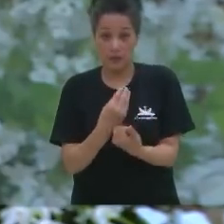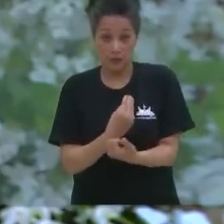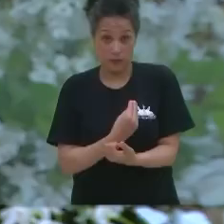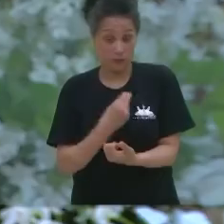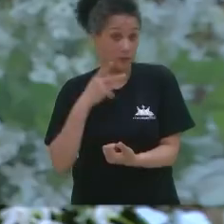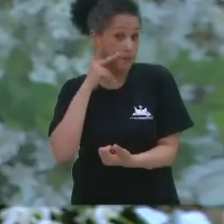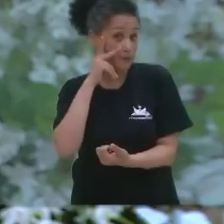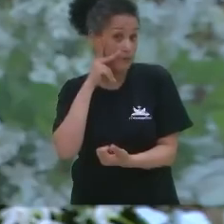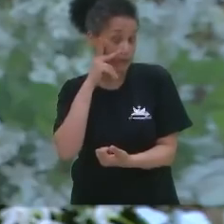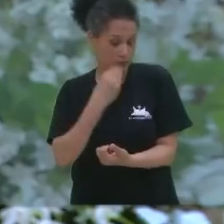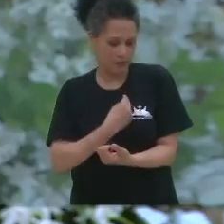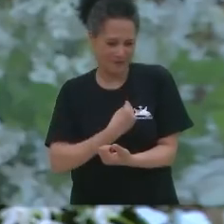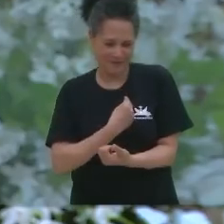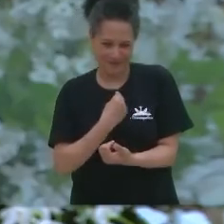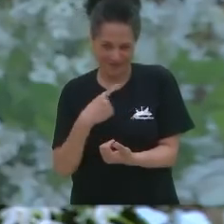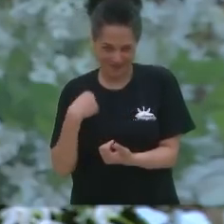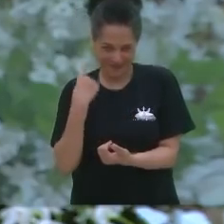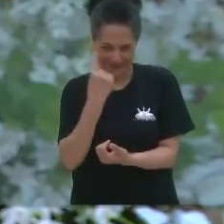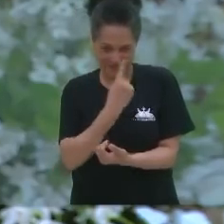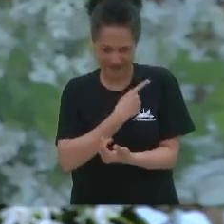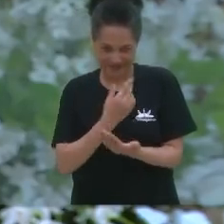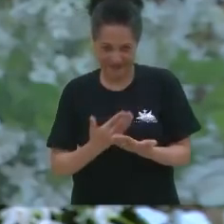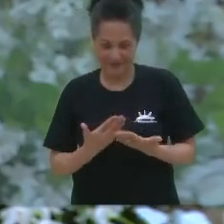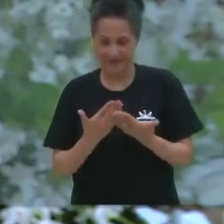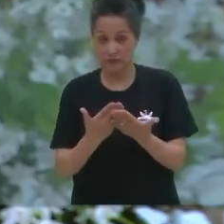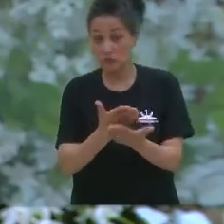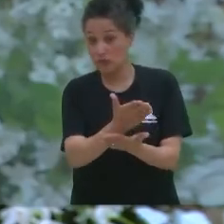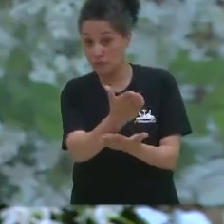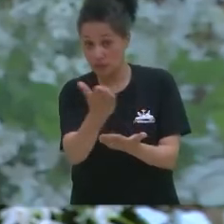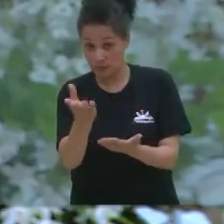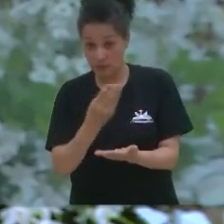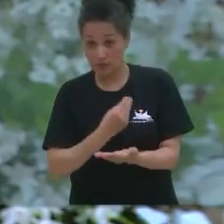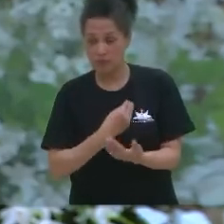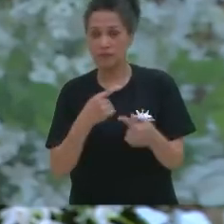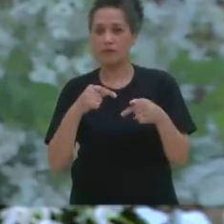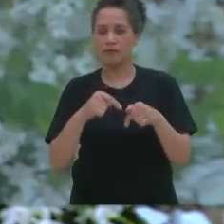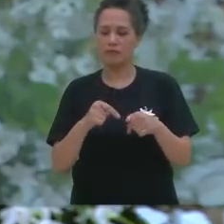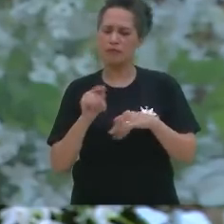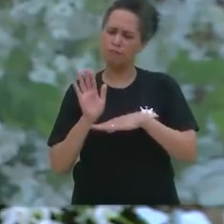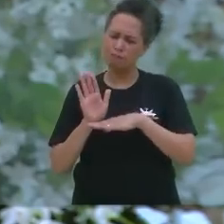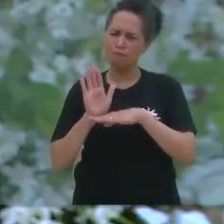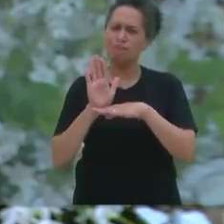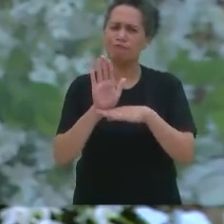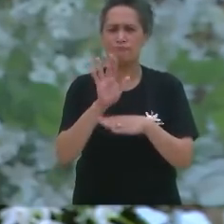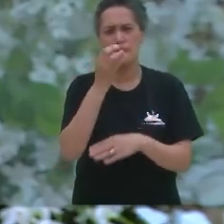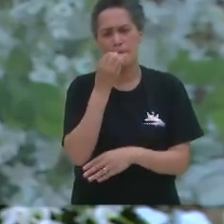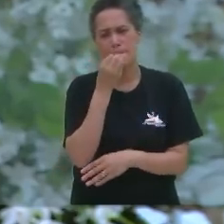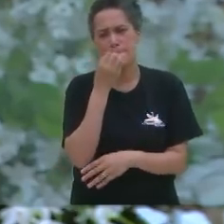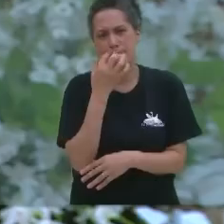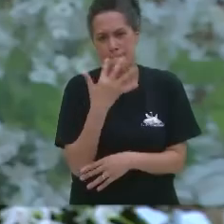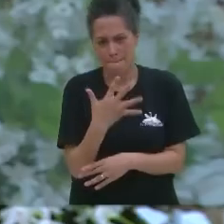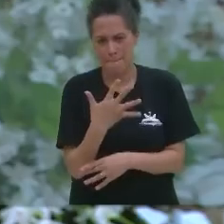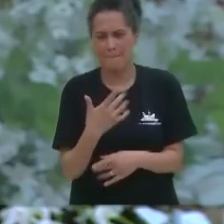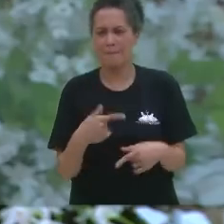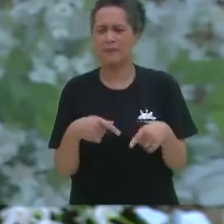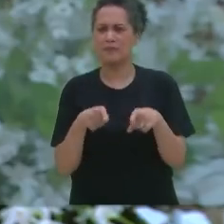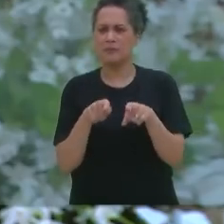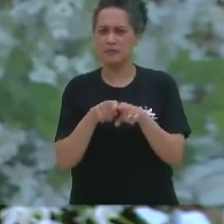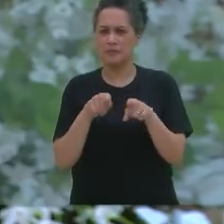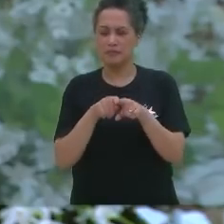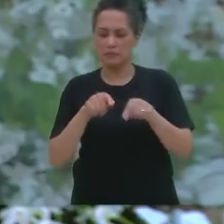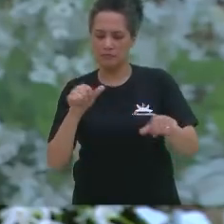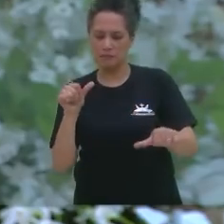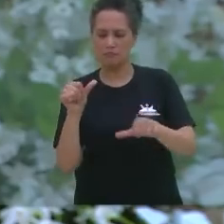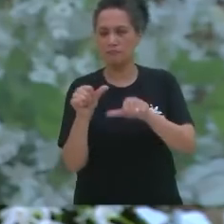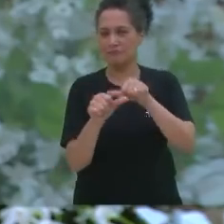vida. Você que está aqui, seja generoso ao fazer sua oferta material. Você que nos acompanha, torne-se